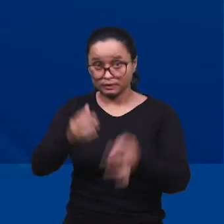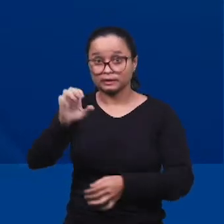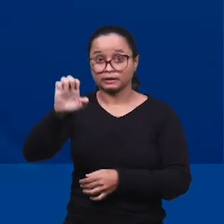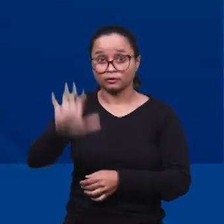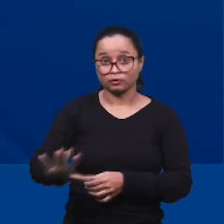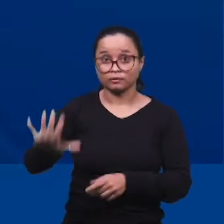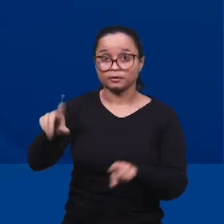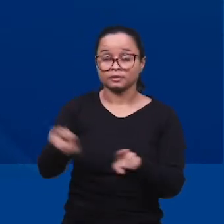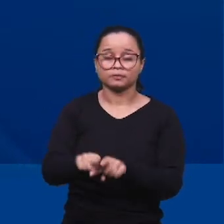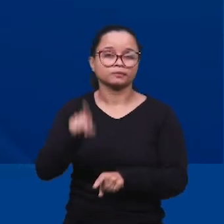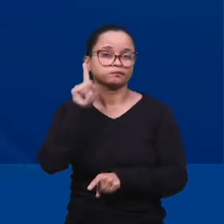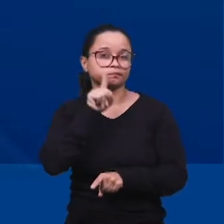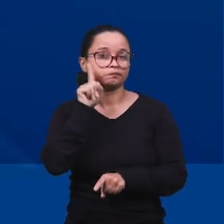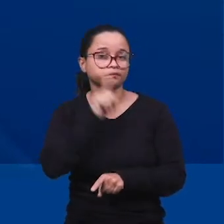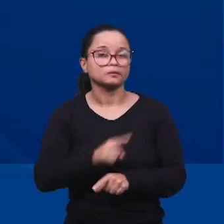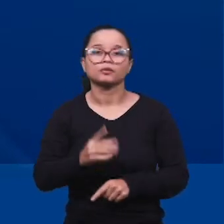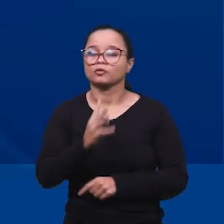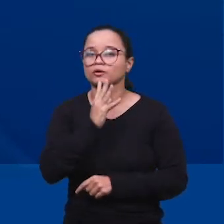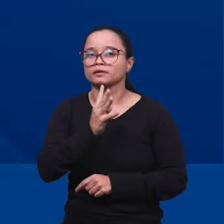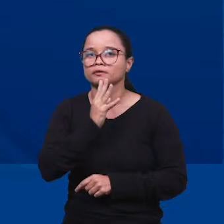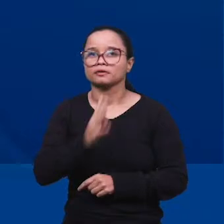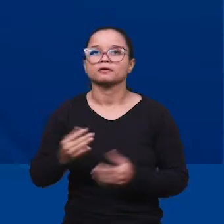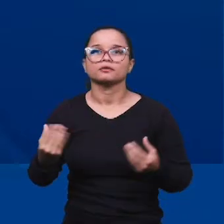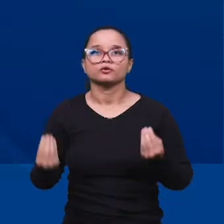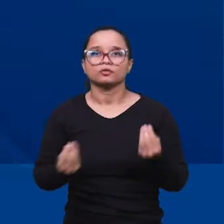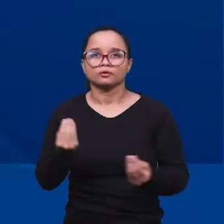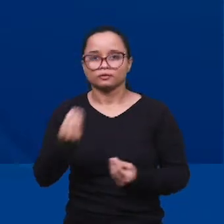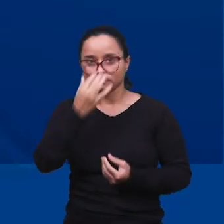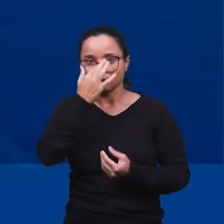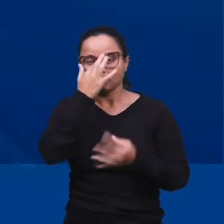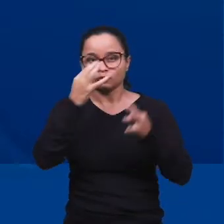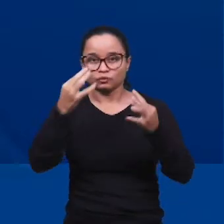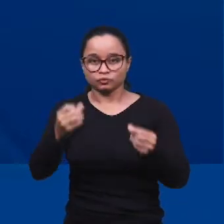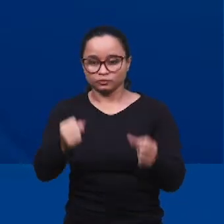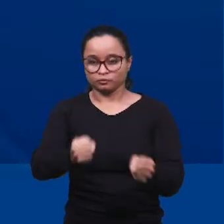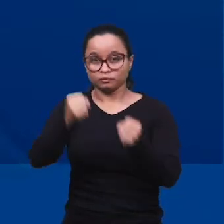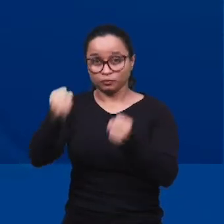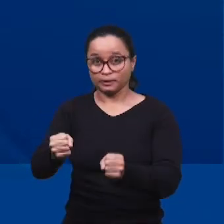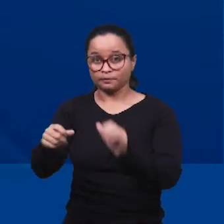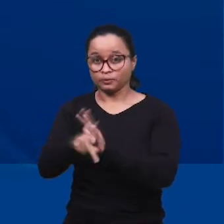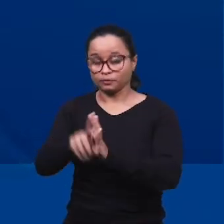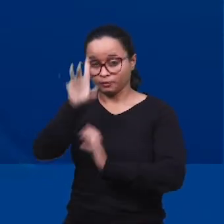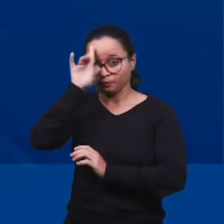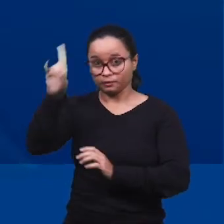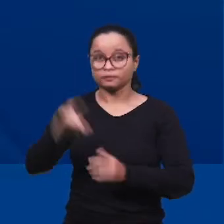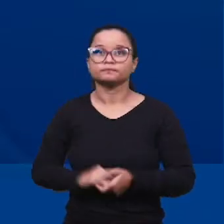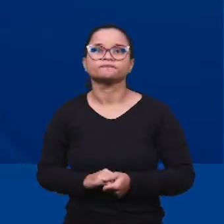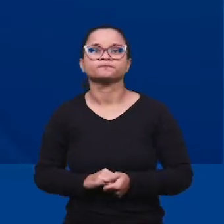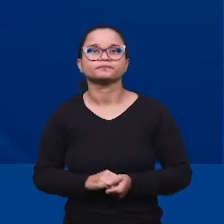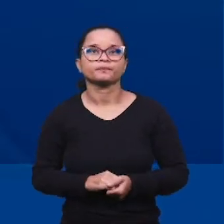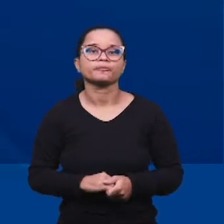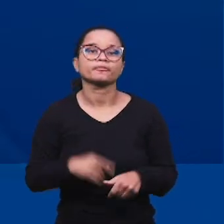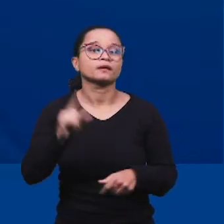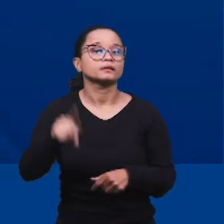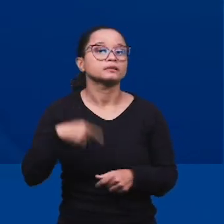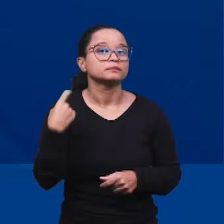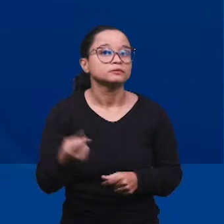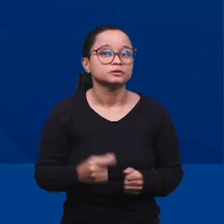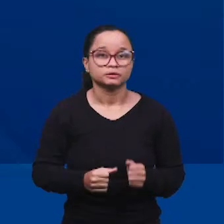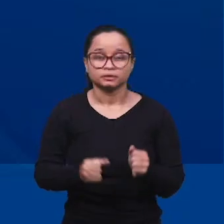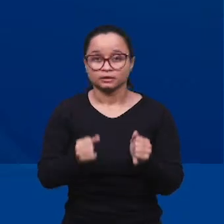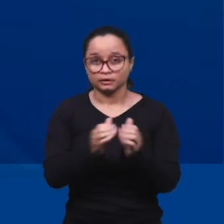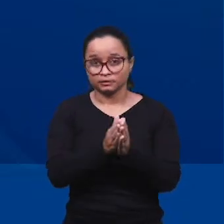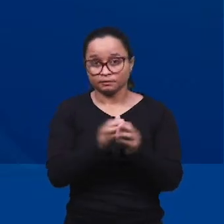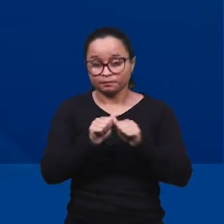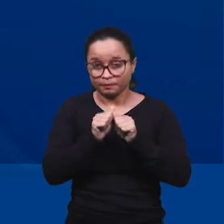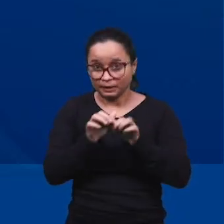Estados Unidos, que foram conhecidos como chamas incendiárias do poder de Deus, os avivalistas, que depois se espalhou por